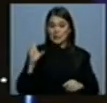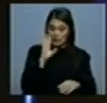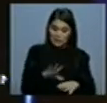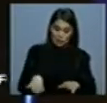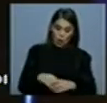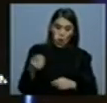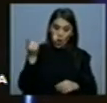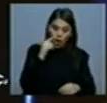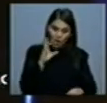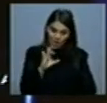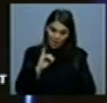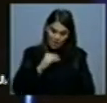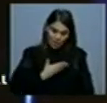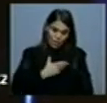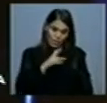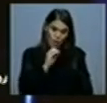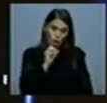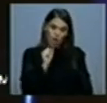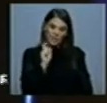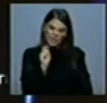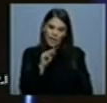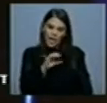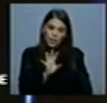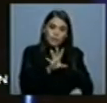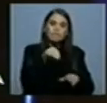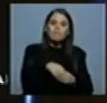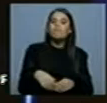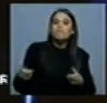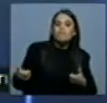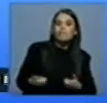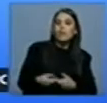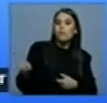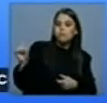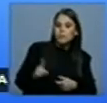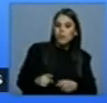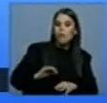experiência o hidrogênio, se o hidrogênio esteve presente na primeira atmosfera de